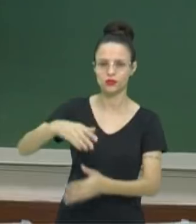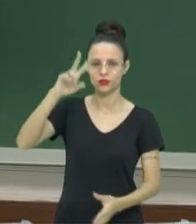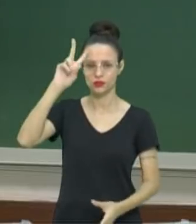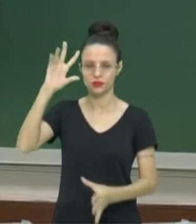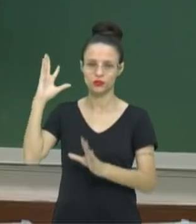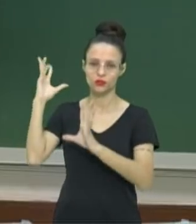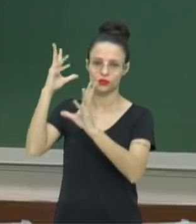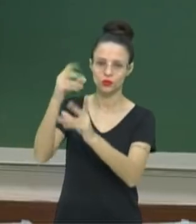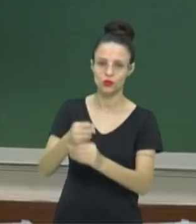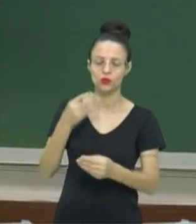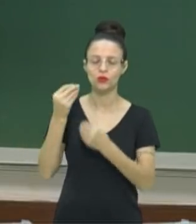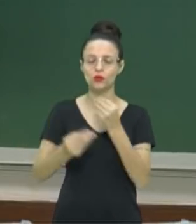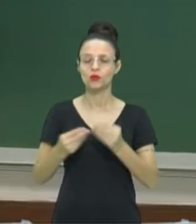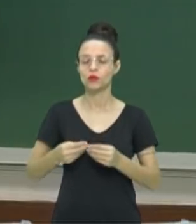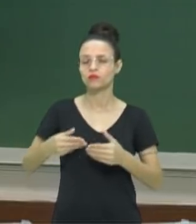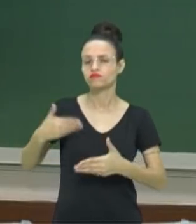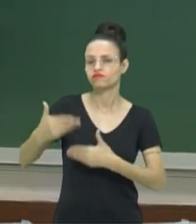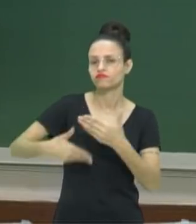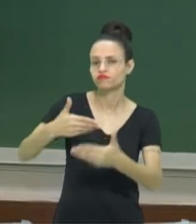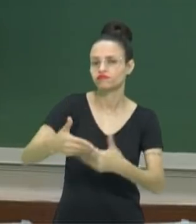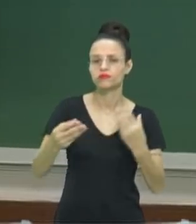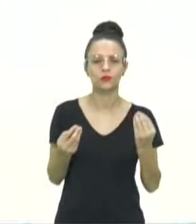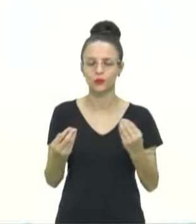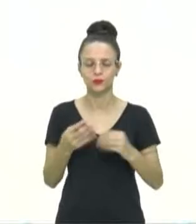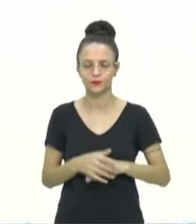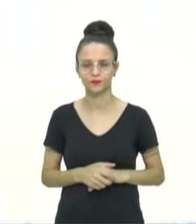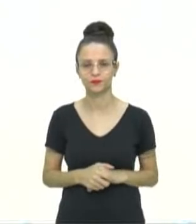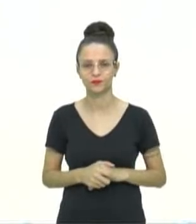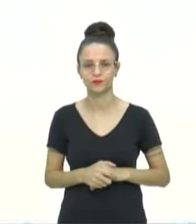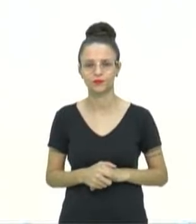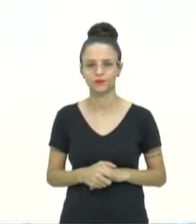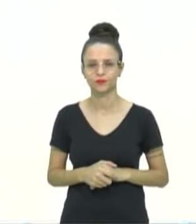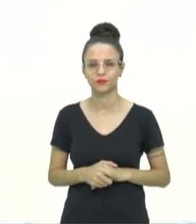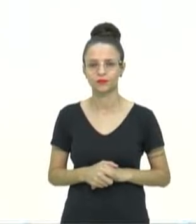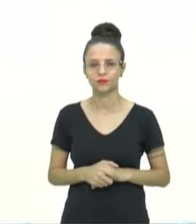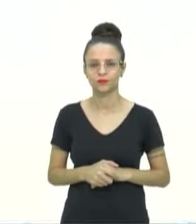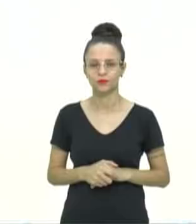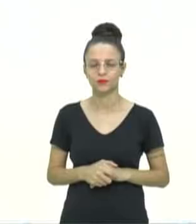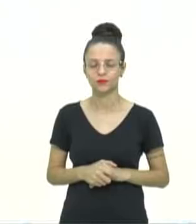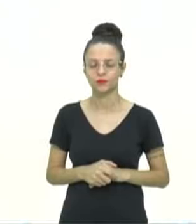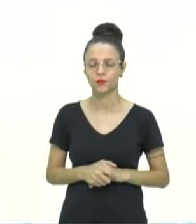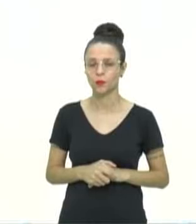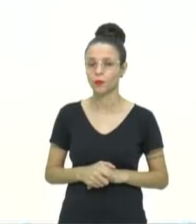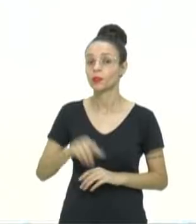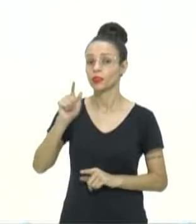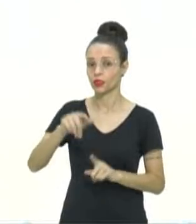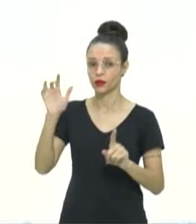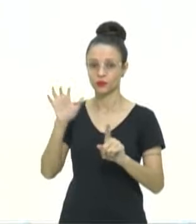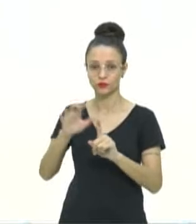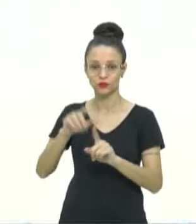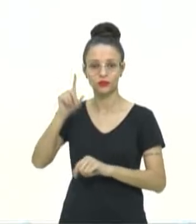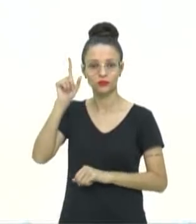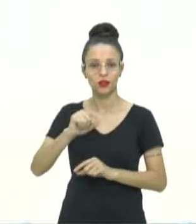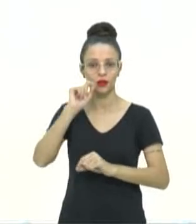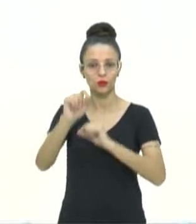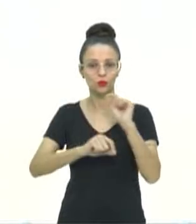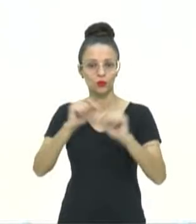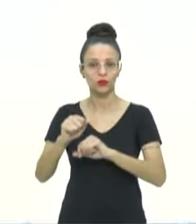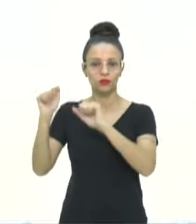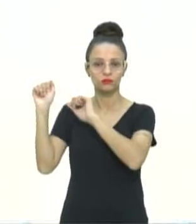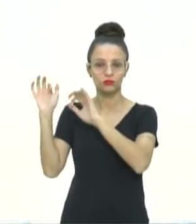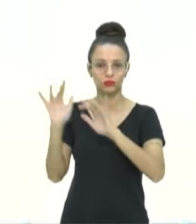foi acontecendo ao longo do tempo, né? Então, uma das influências ali foi a vinda